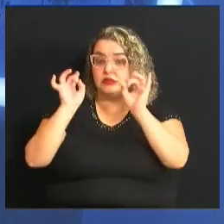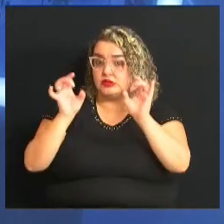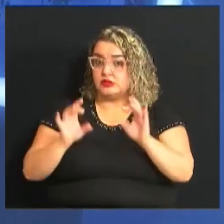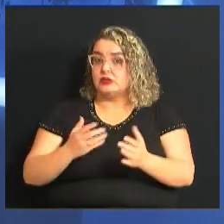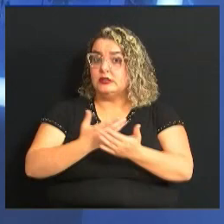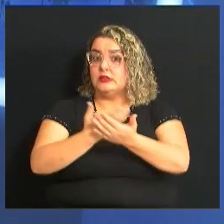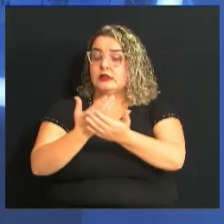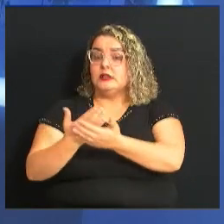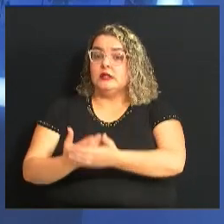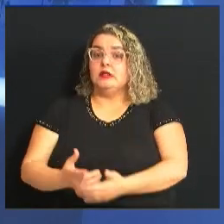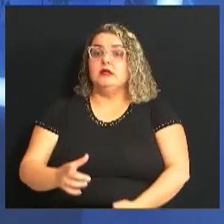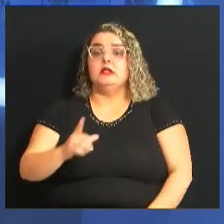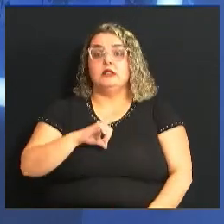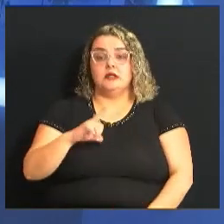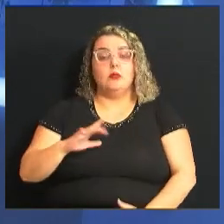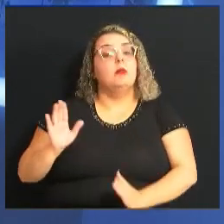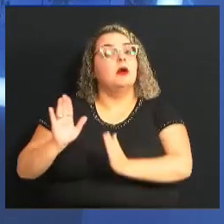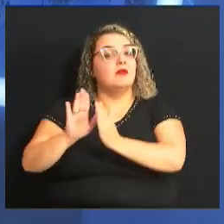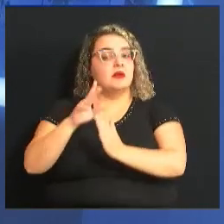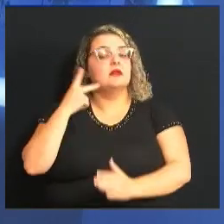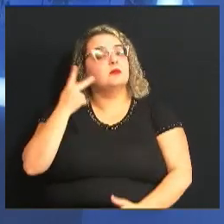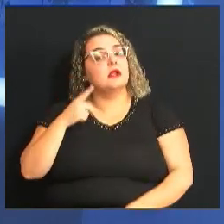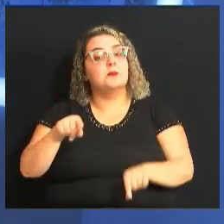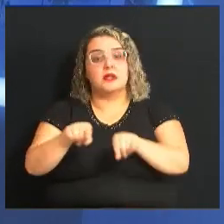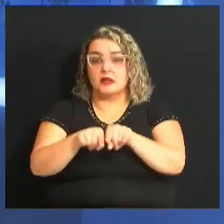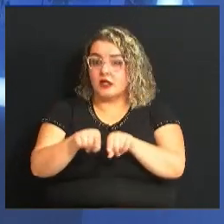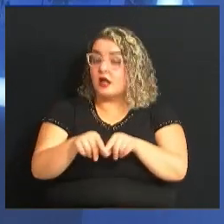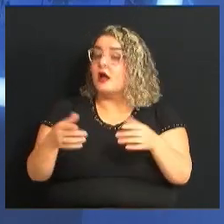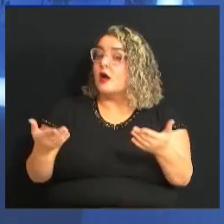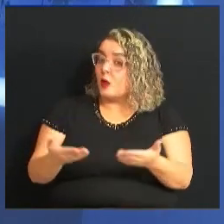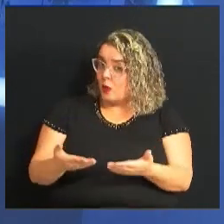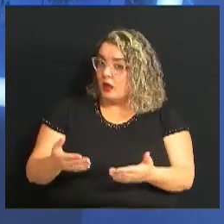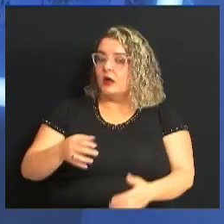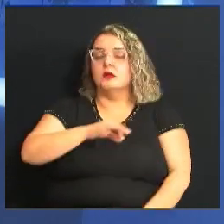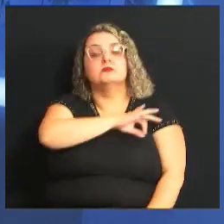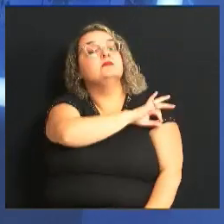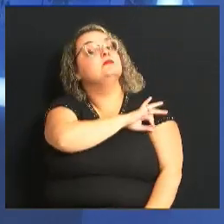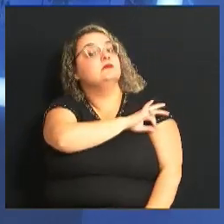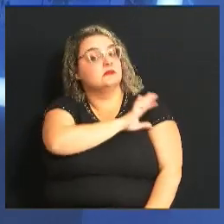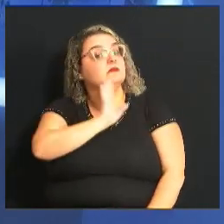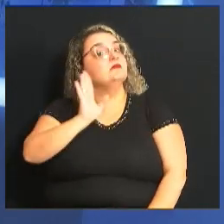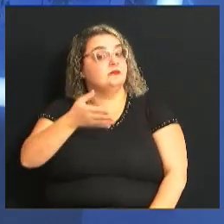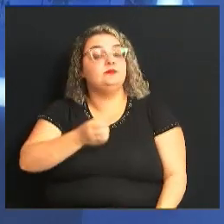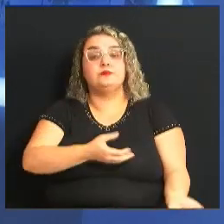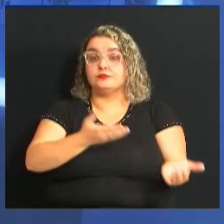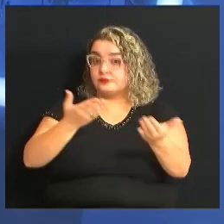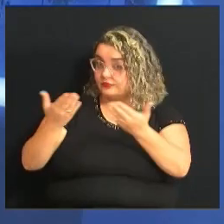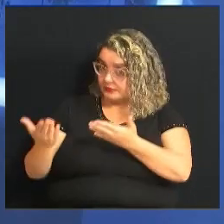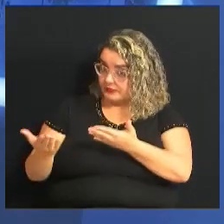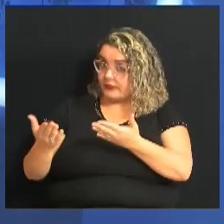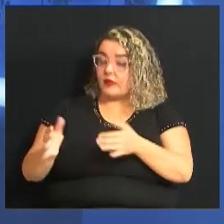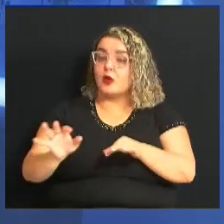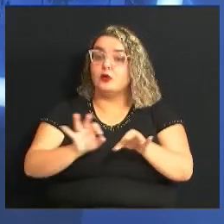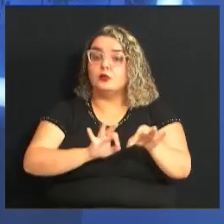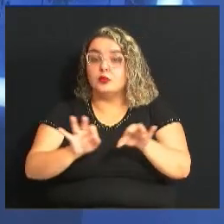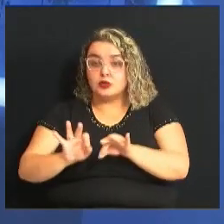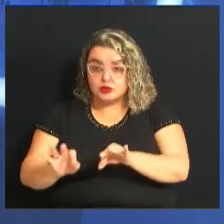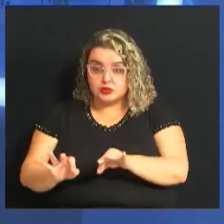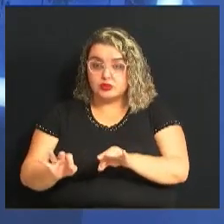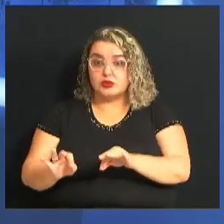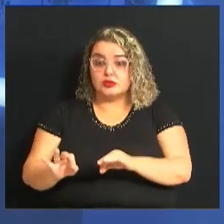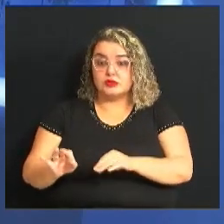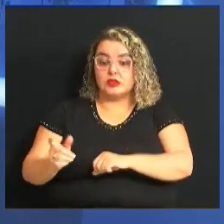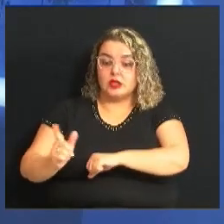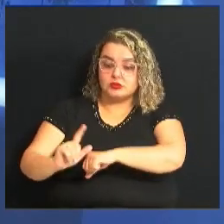tema. Temos também uma frente parlamentar e agora a Prefeitura, que já apresentou o projeto aos comerciantes da